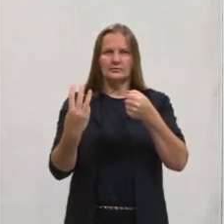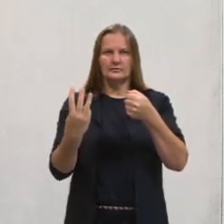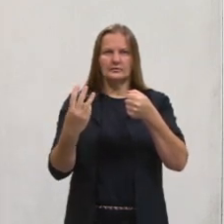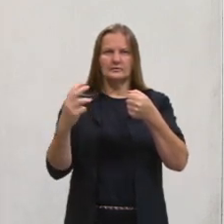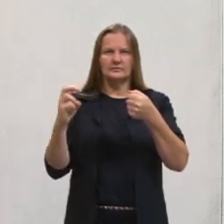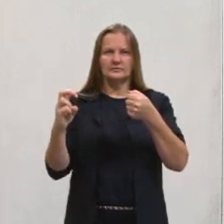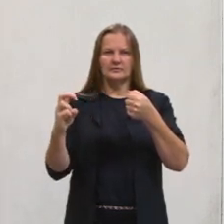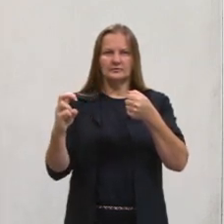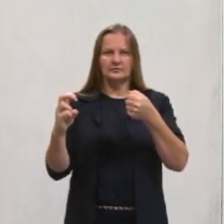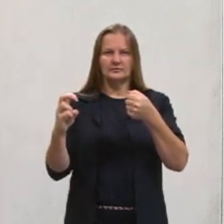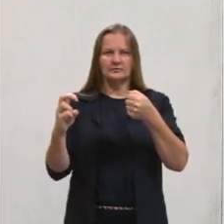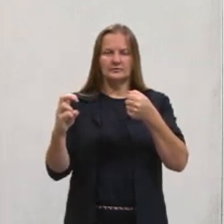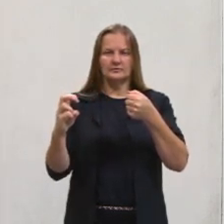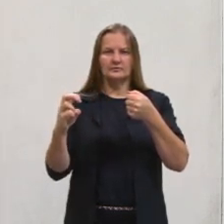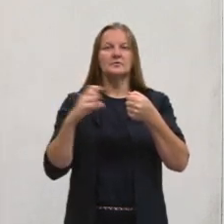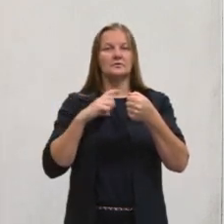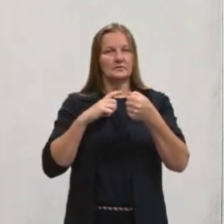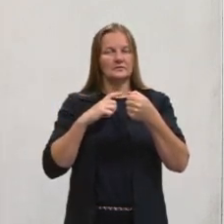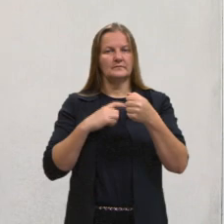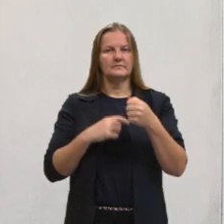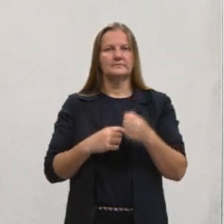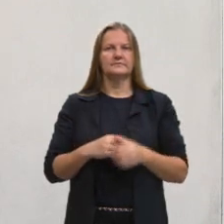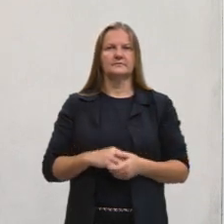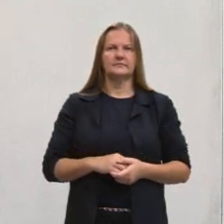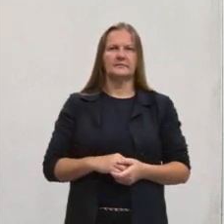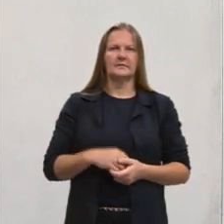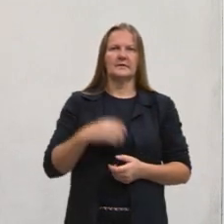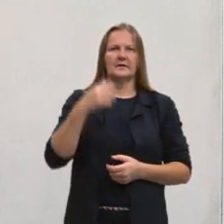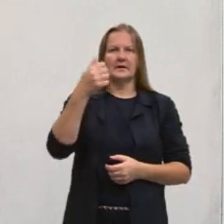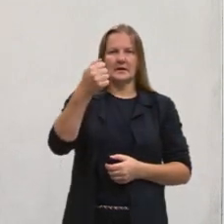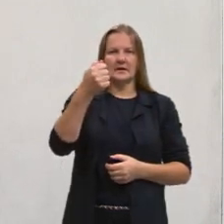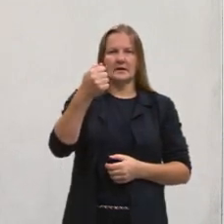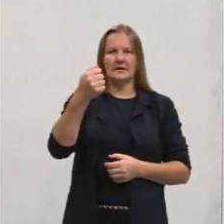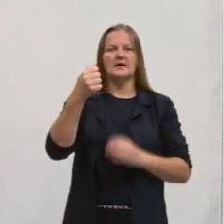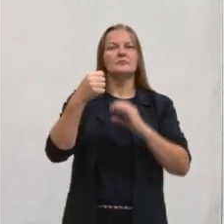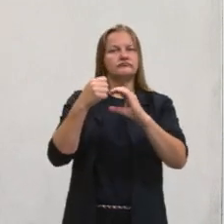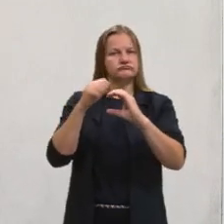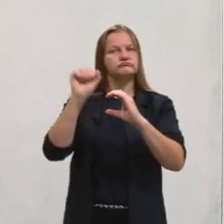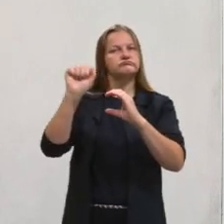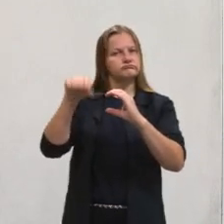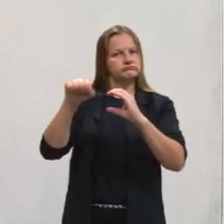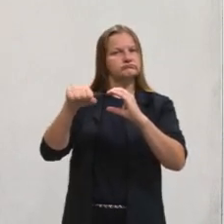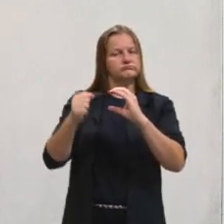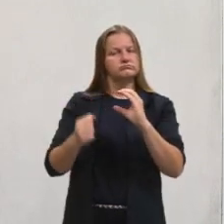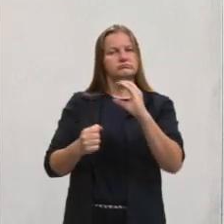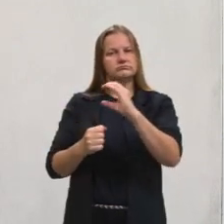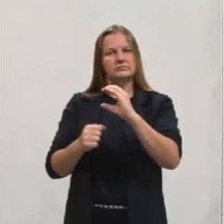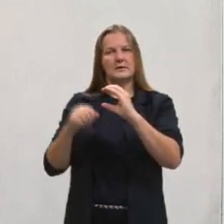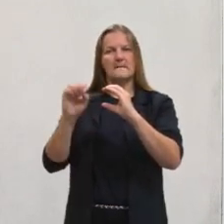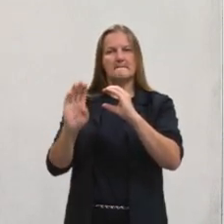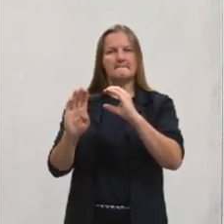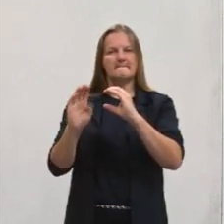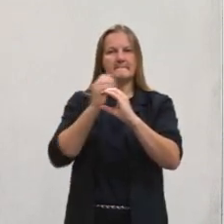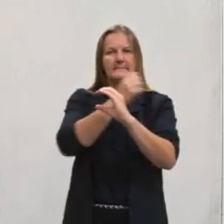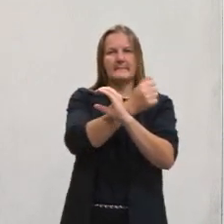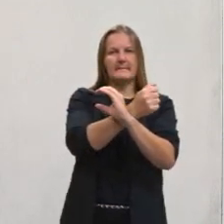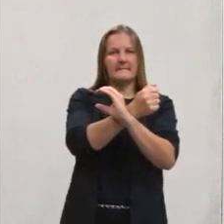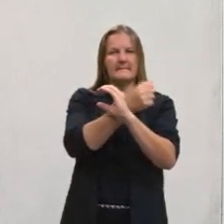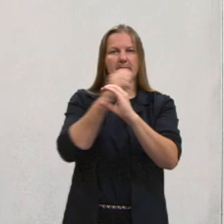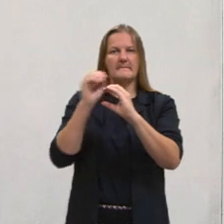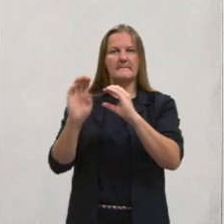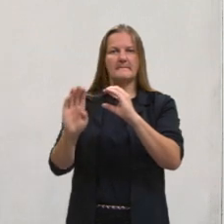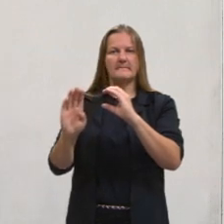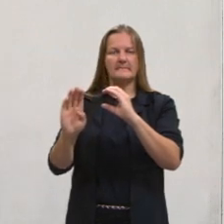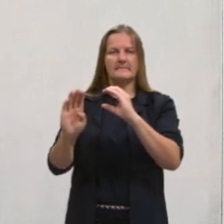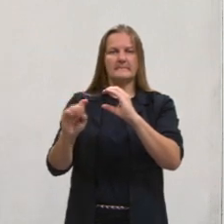três e cinco Então significa que a está contido em B ou seja esses